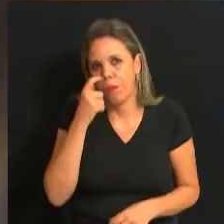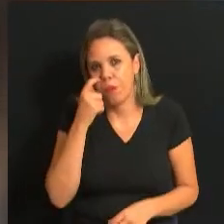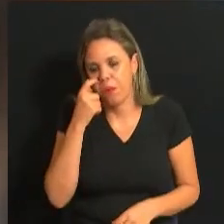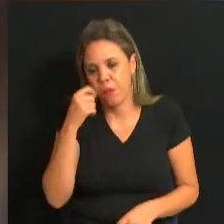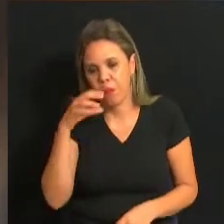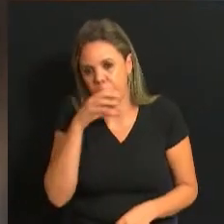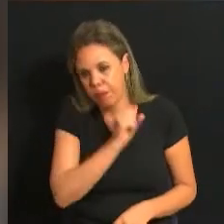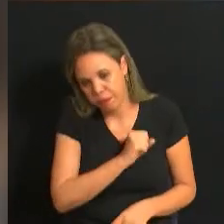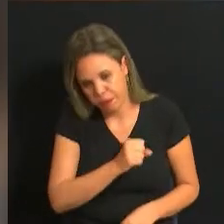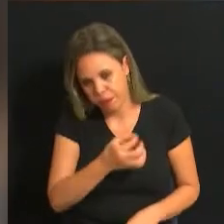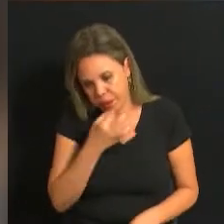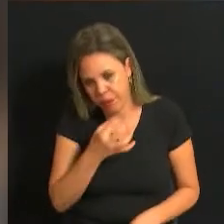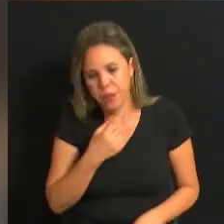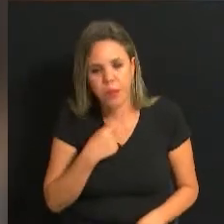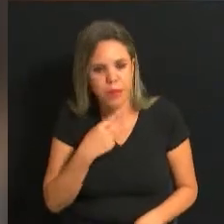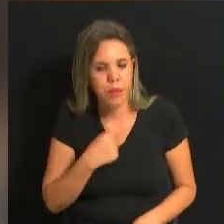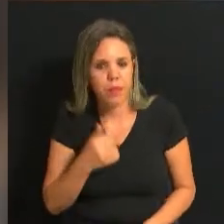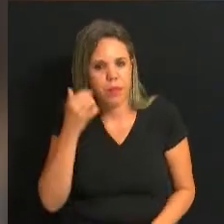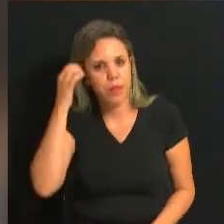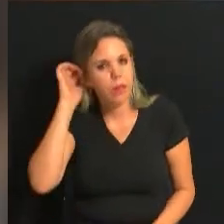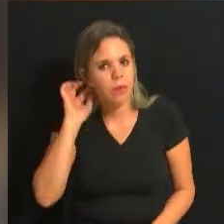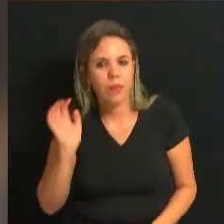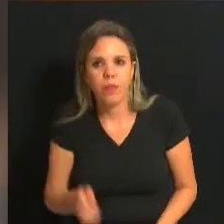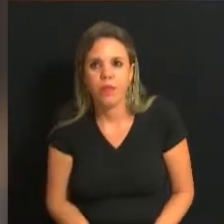é o meu desejo.